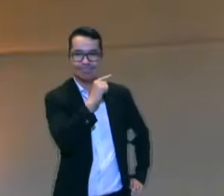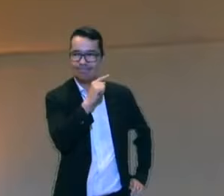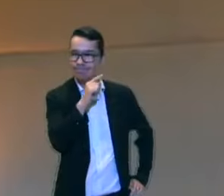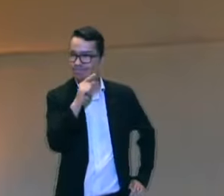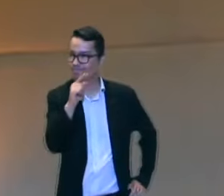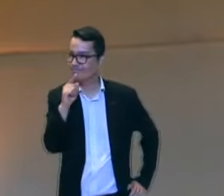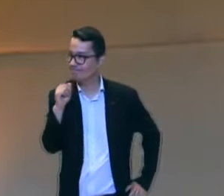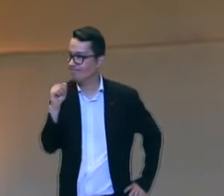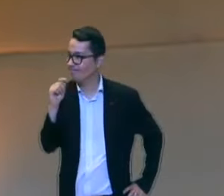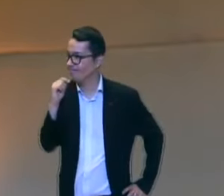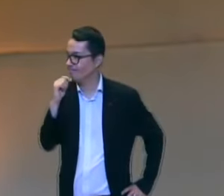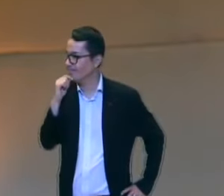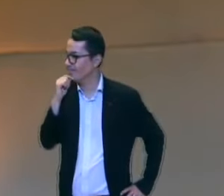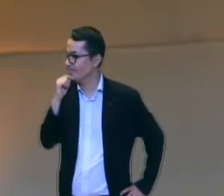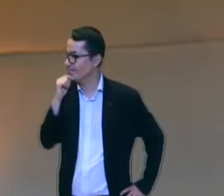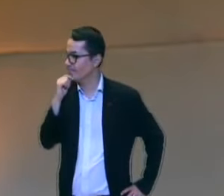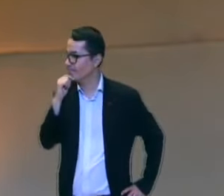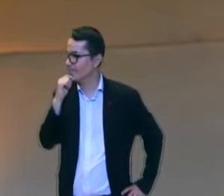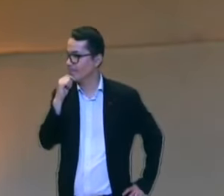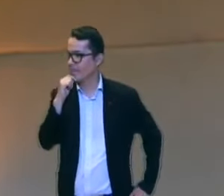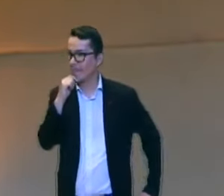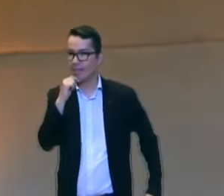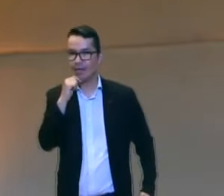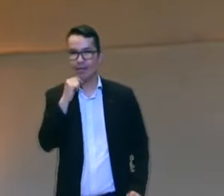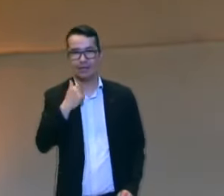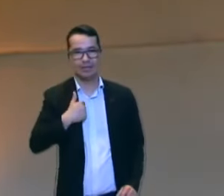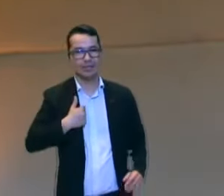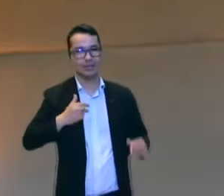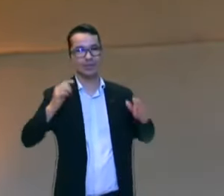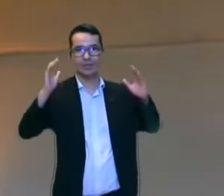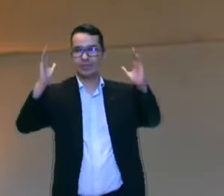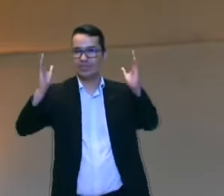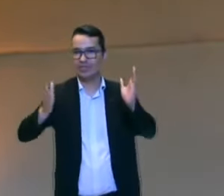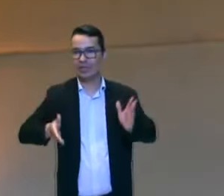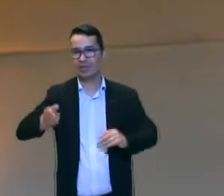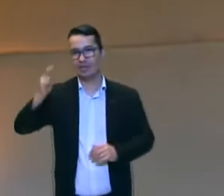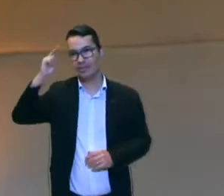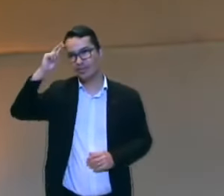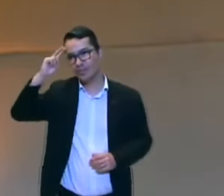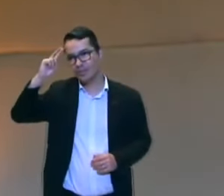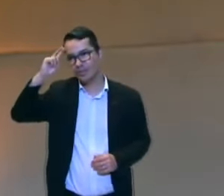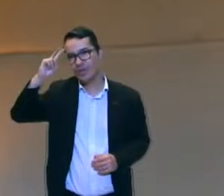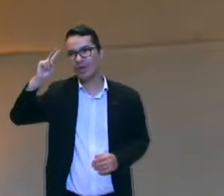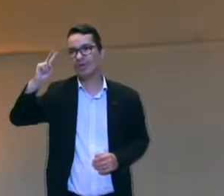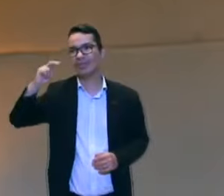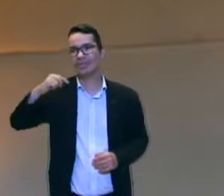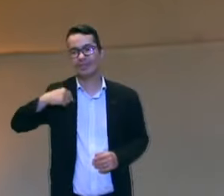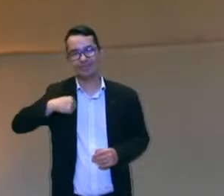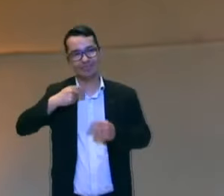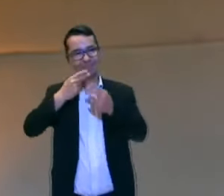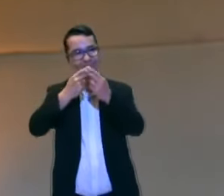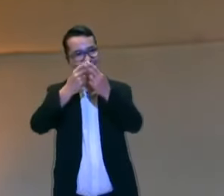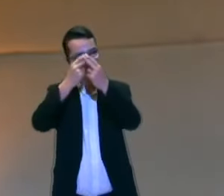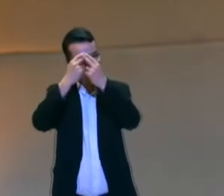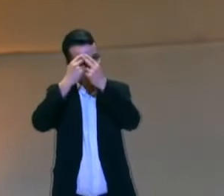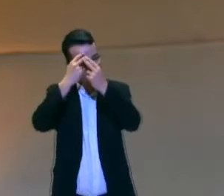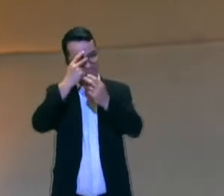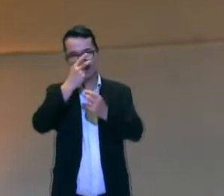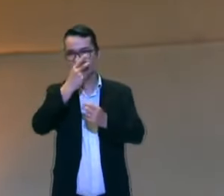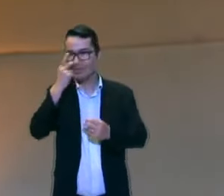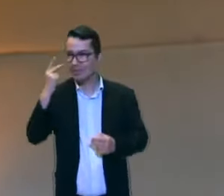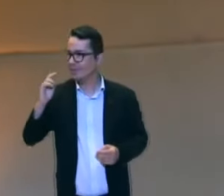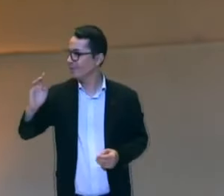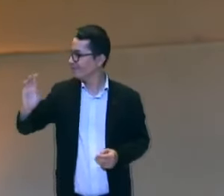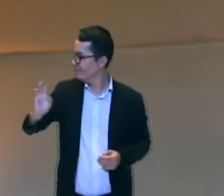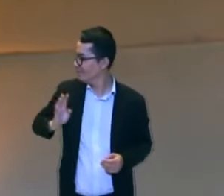para mim, você vai me dar razão, talvez. Mas não se trata disso. Existe um